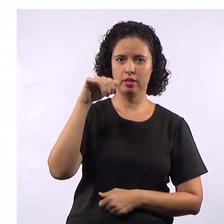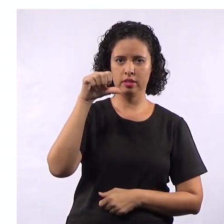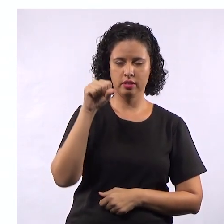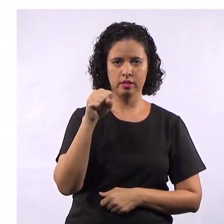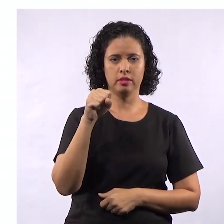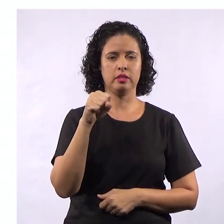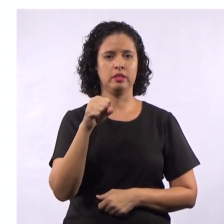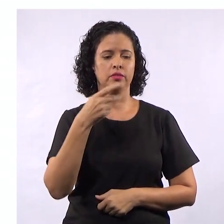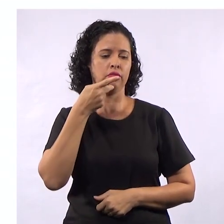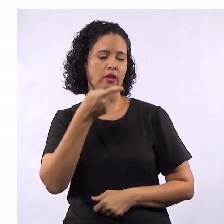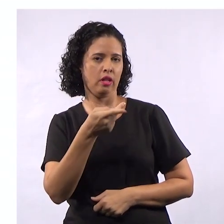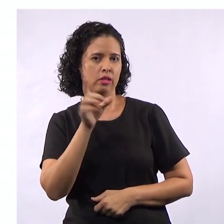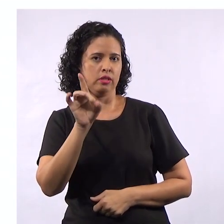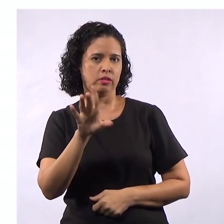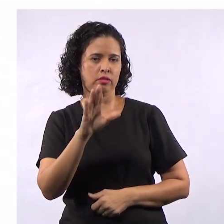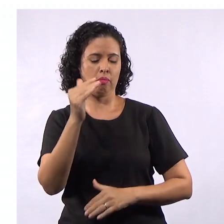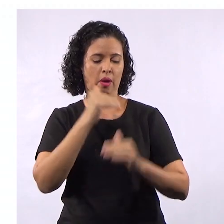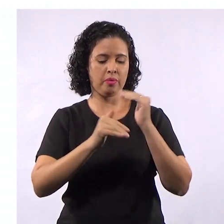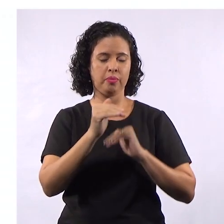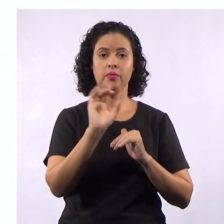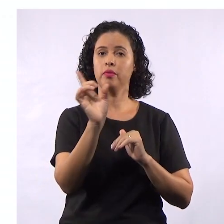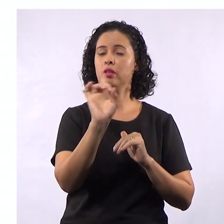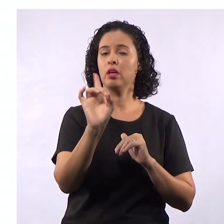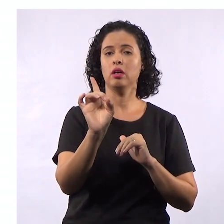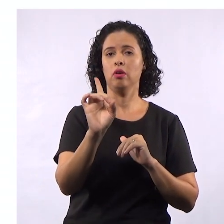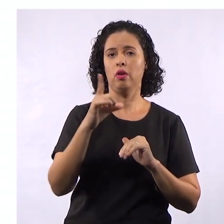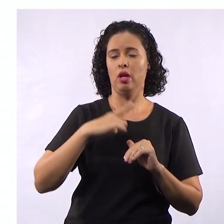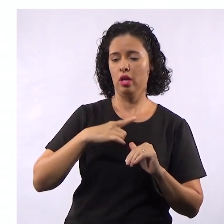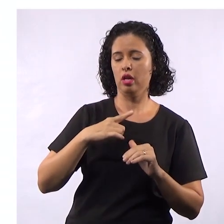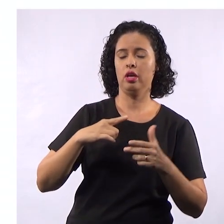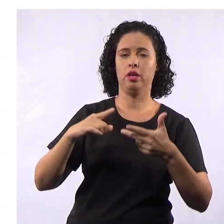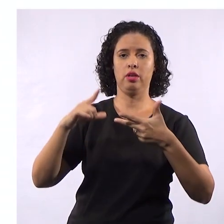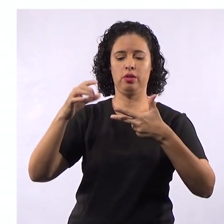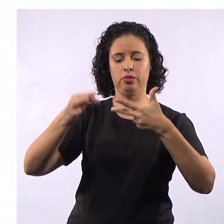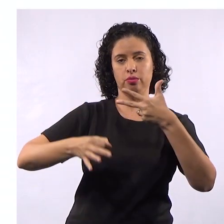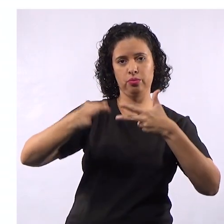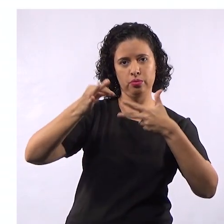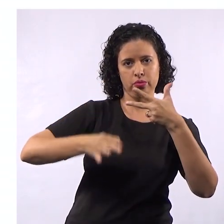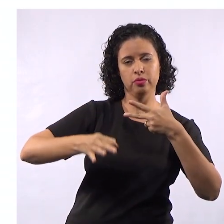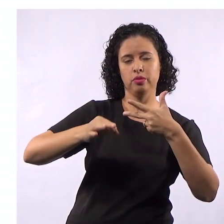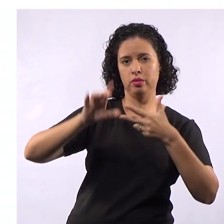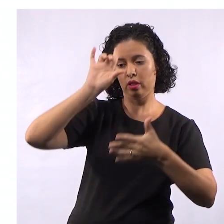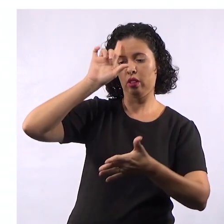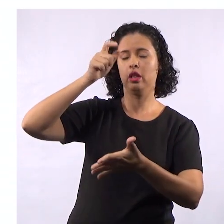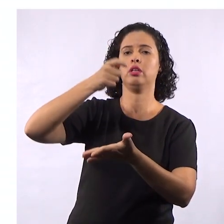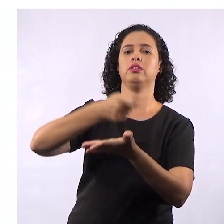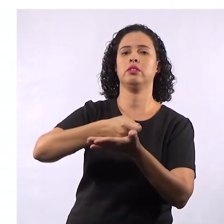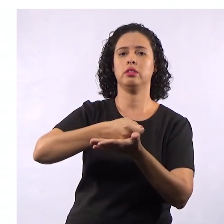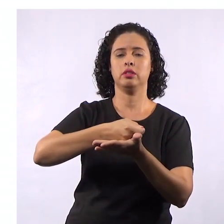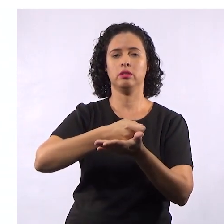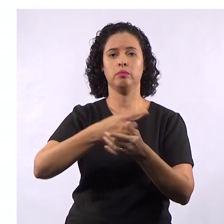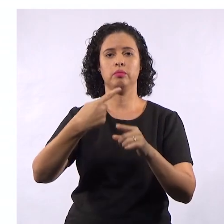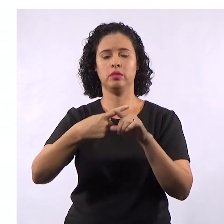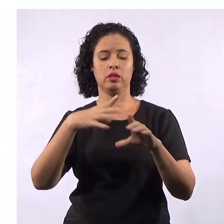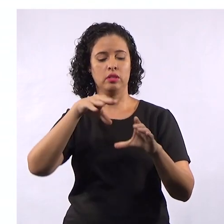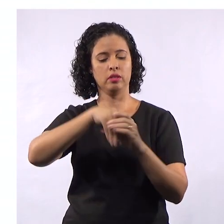falecido, o condomínio, entre outros entes, tá? Em geral, estes grupos, embora não